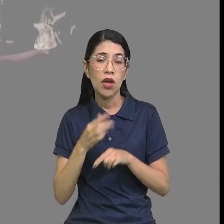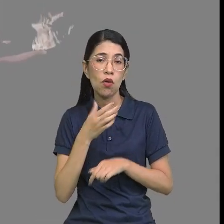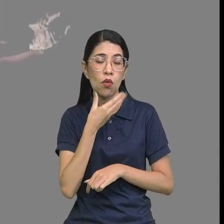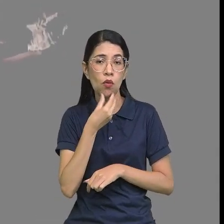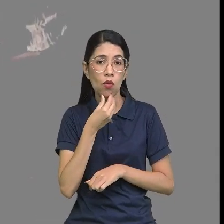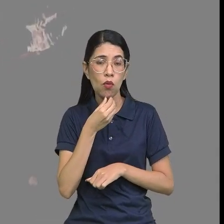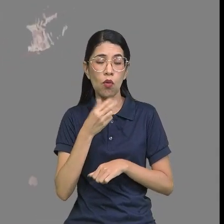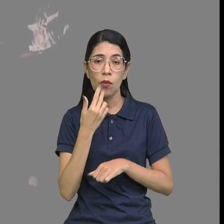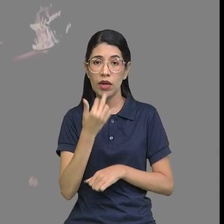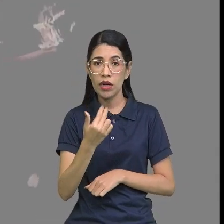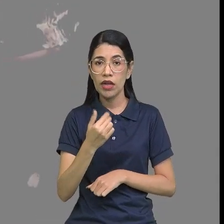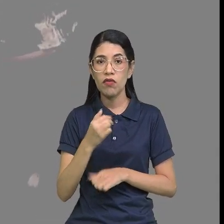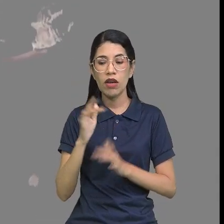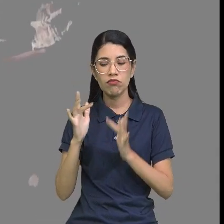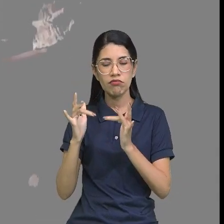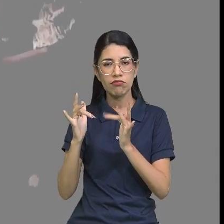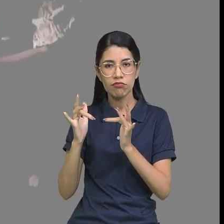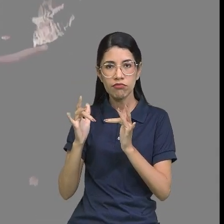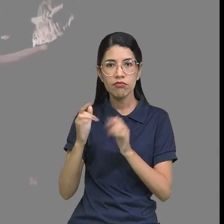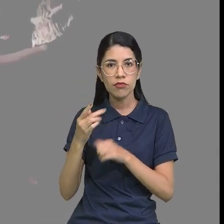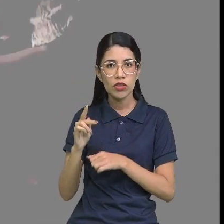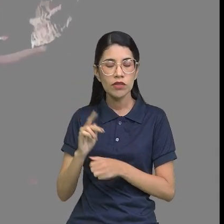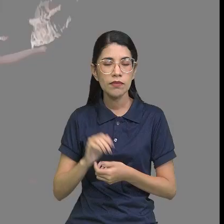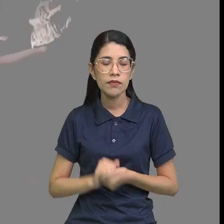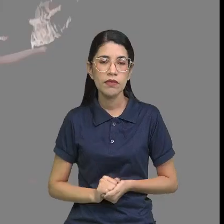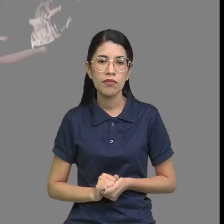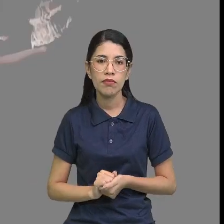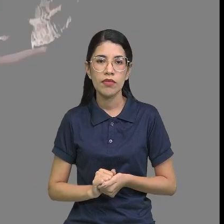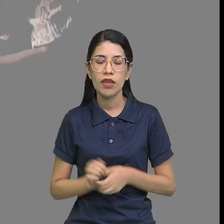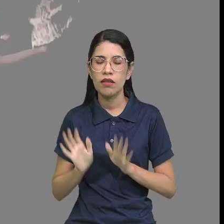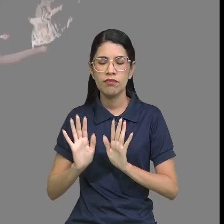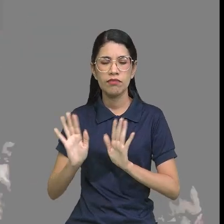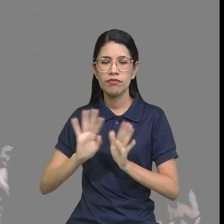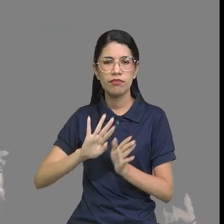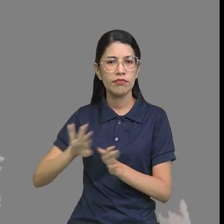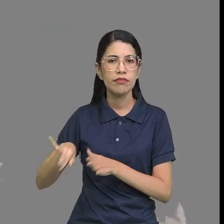namorar você. Não.